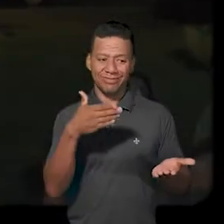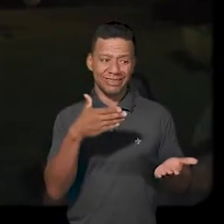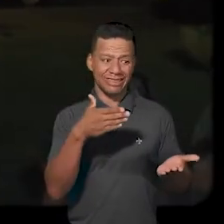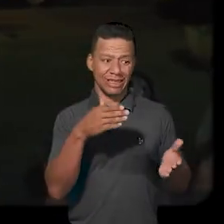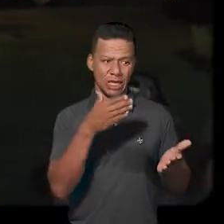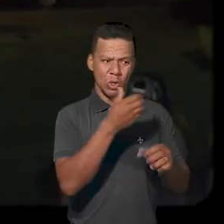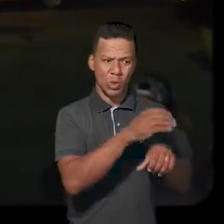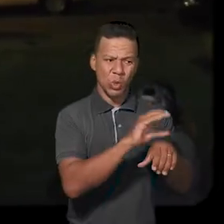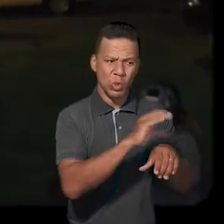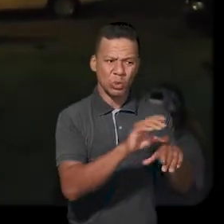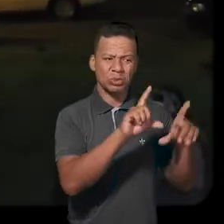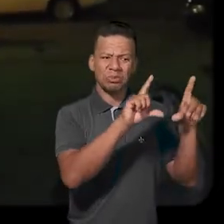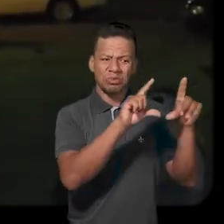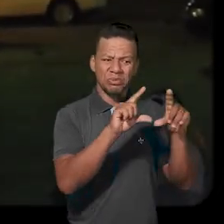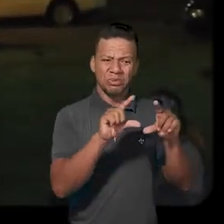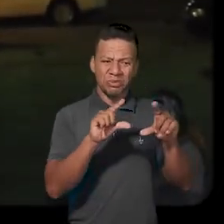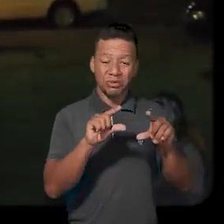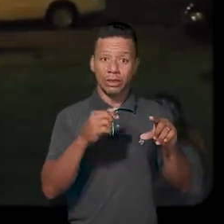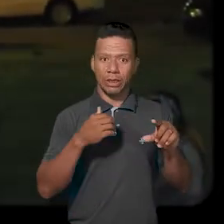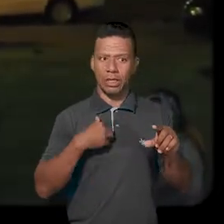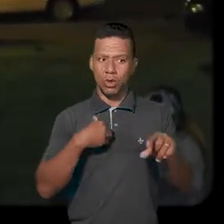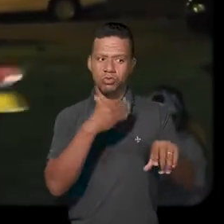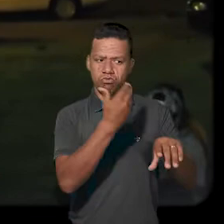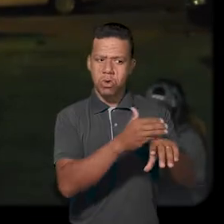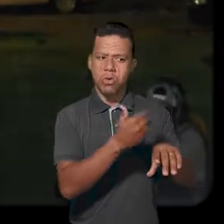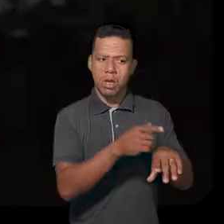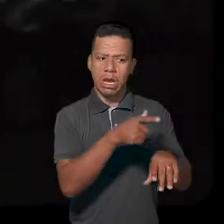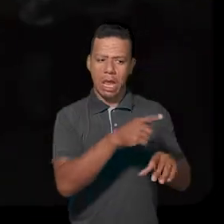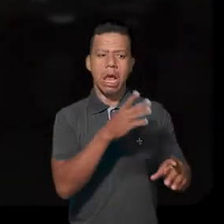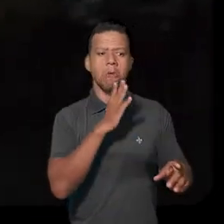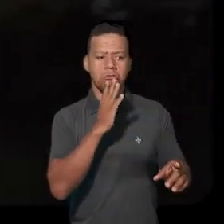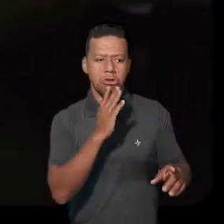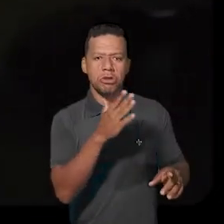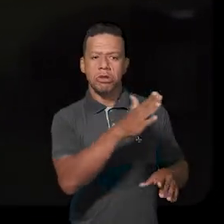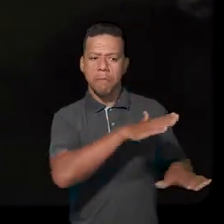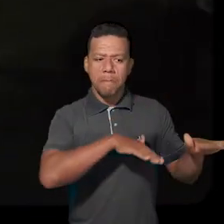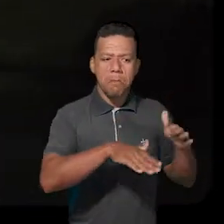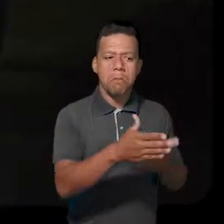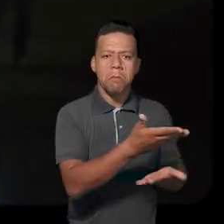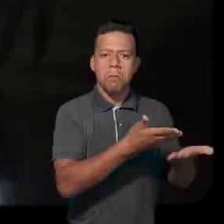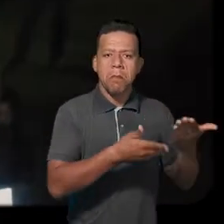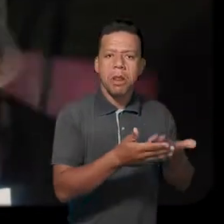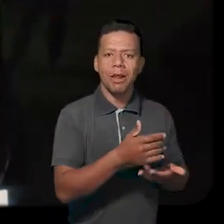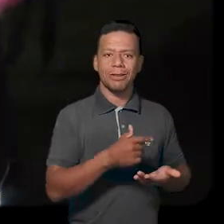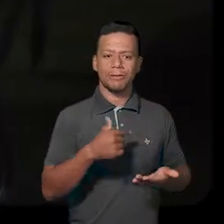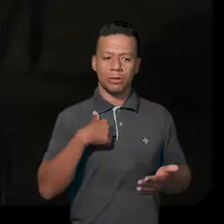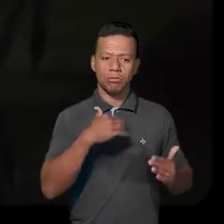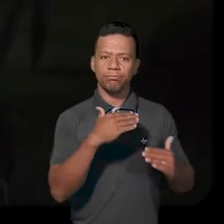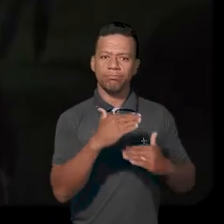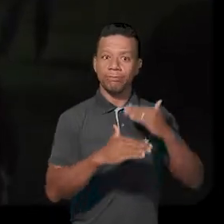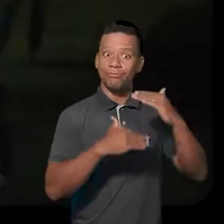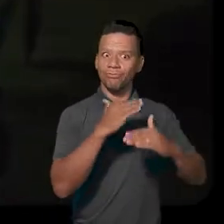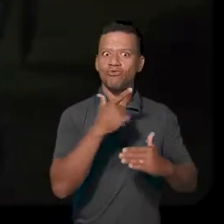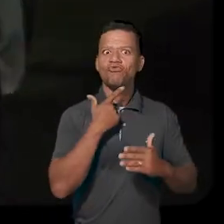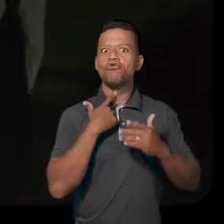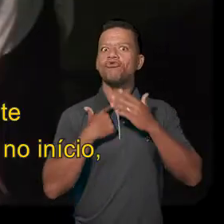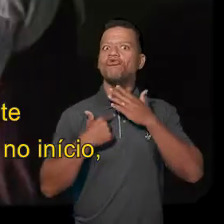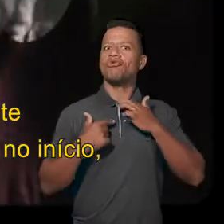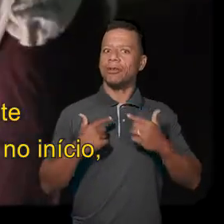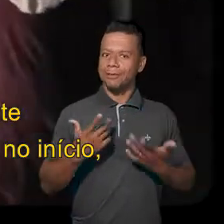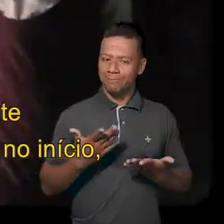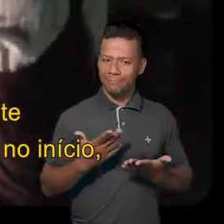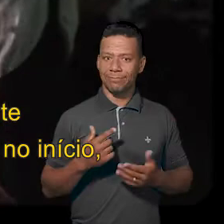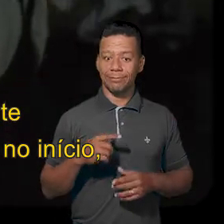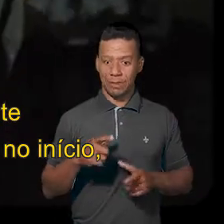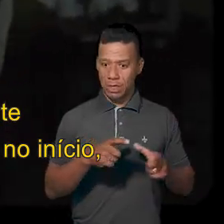assim. Eu treinei lá, conheci pessoas lá, e com isso, também tive vontade de evoluir. Um